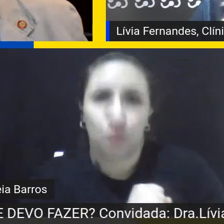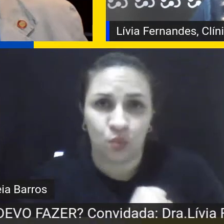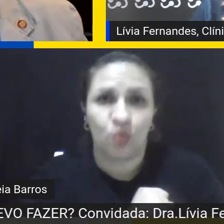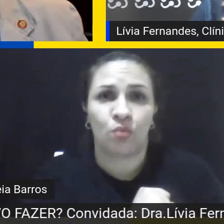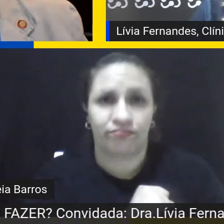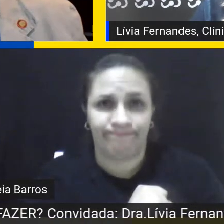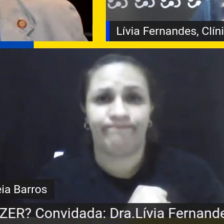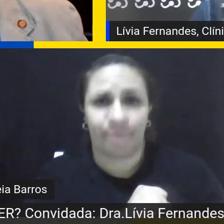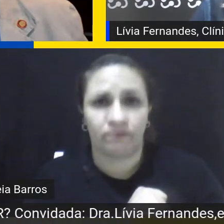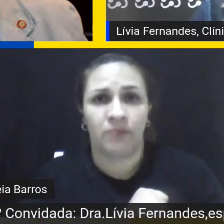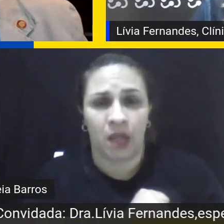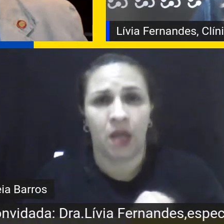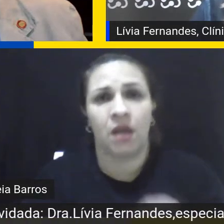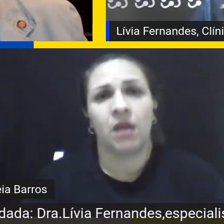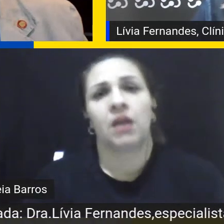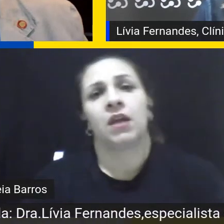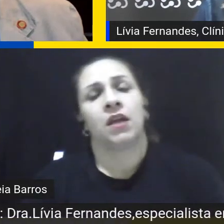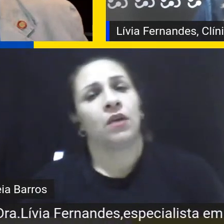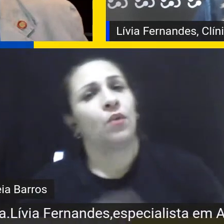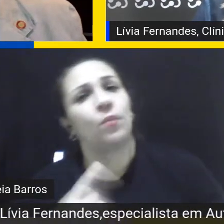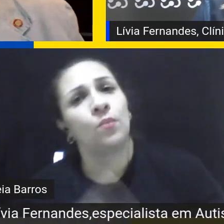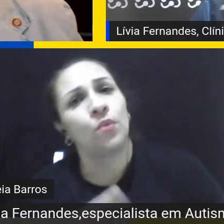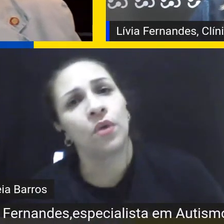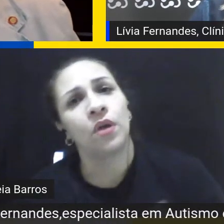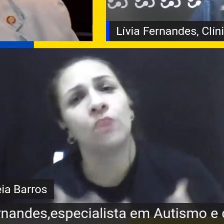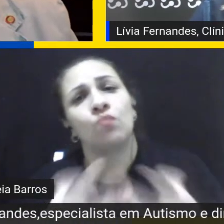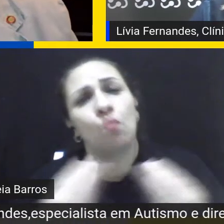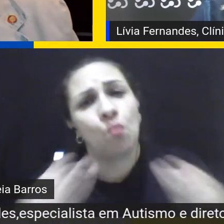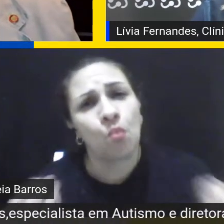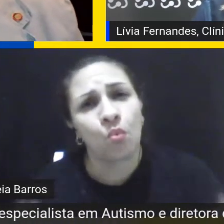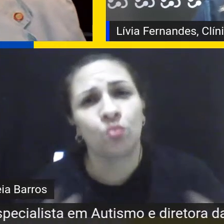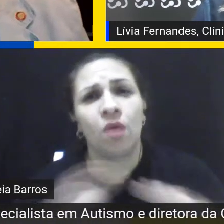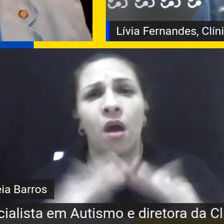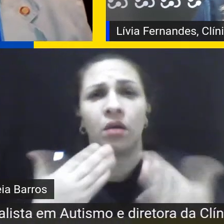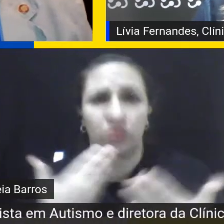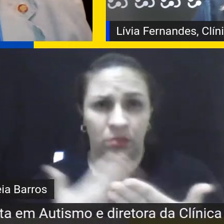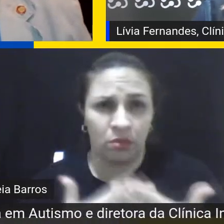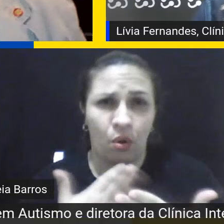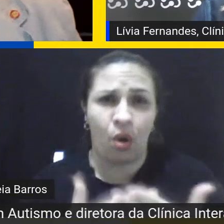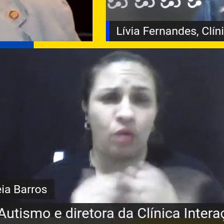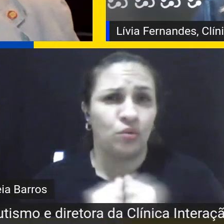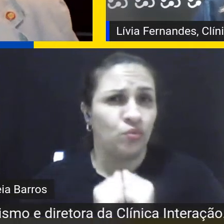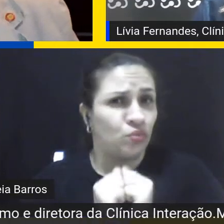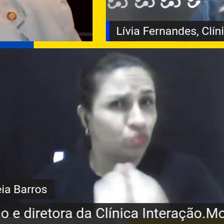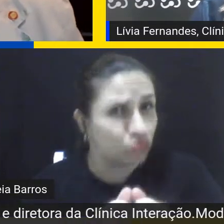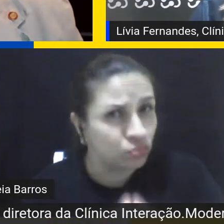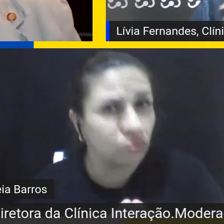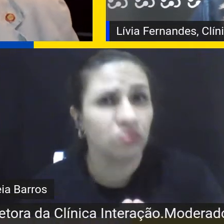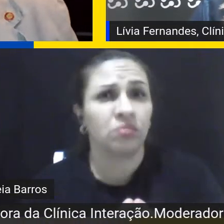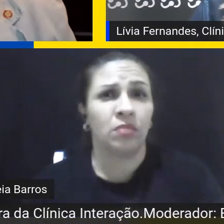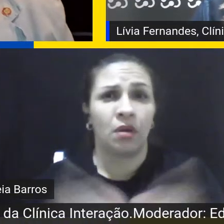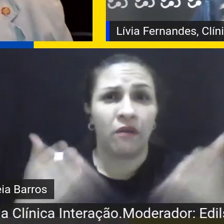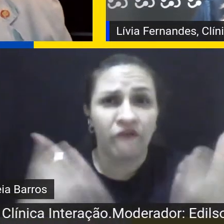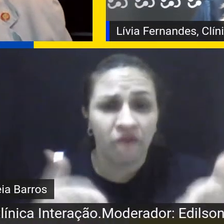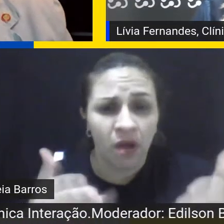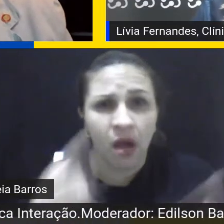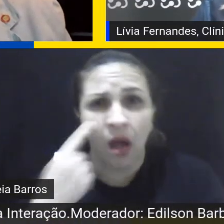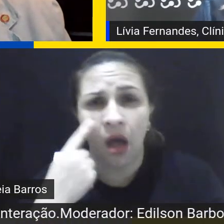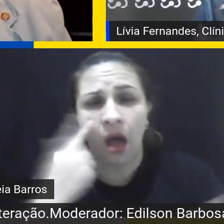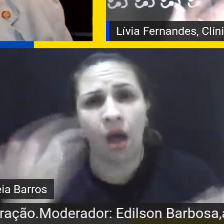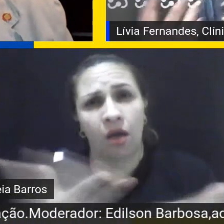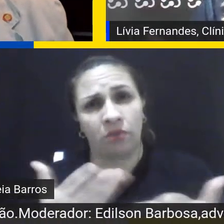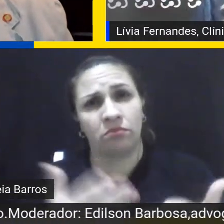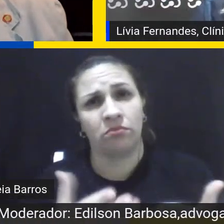temos. Tem muitas escolas, né, que estão acompanhando, que estão participando. Quero me deixar aqui